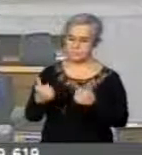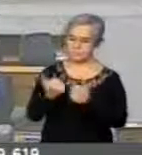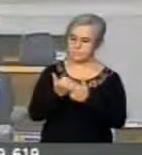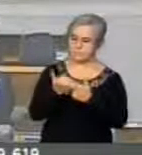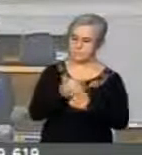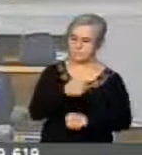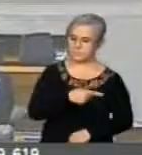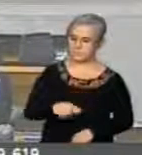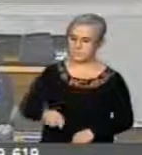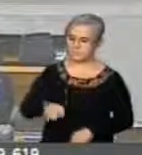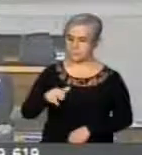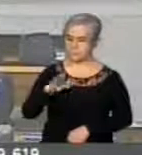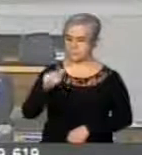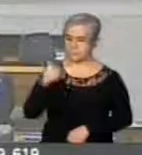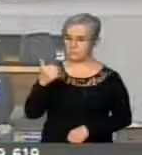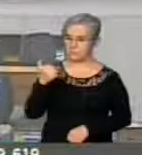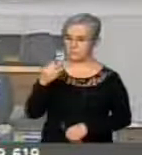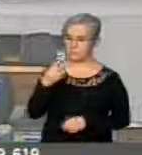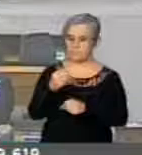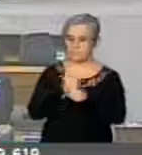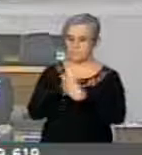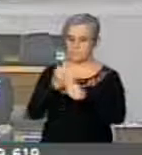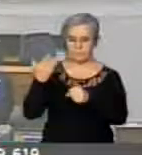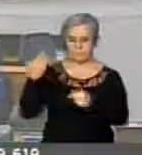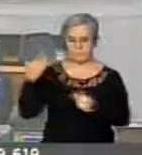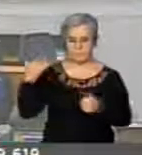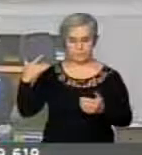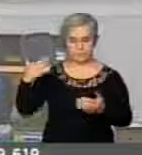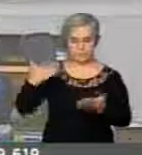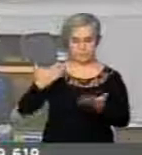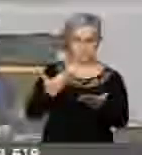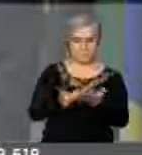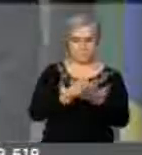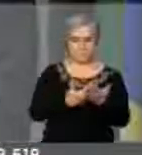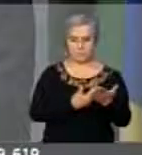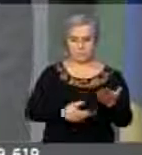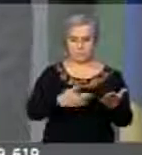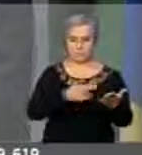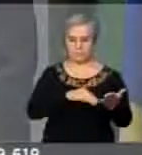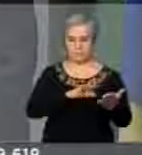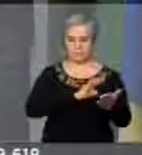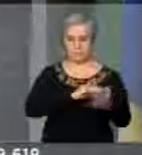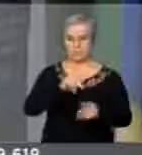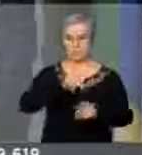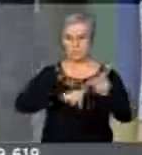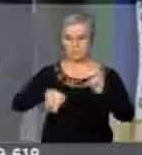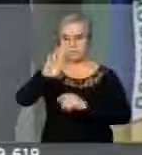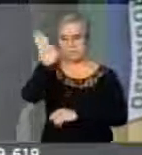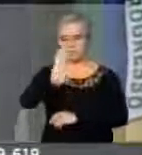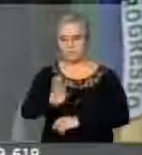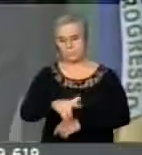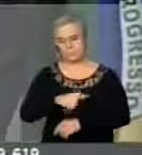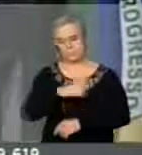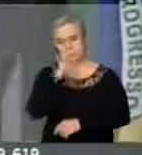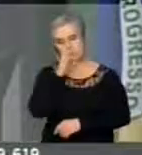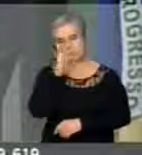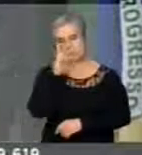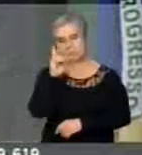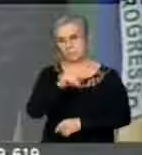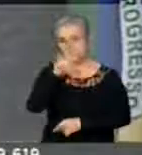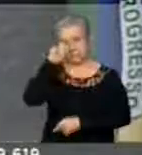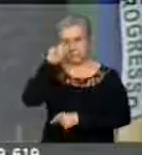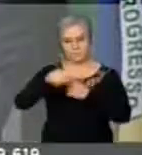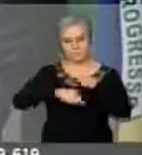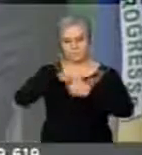Lula, nesses últimos 13 anos de governo do PT, o povo brasileiro vem assistindo, dias